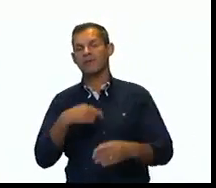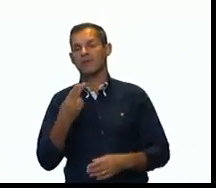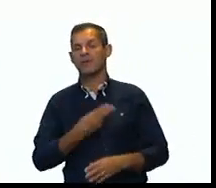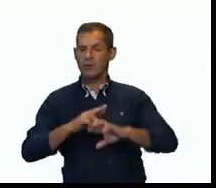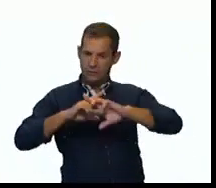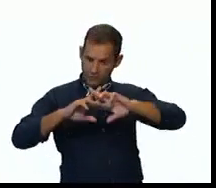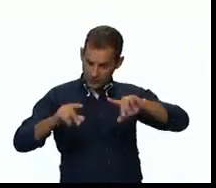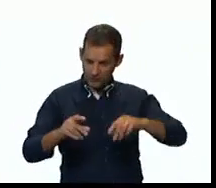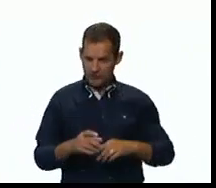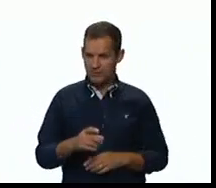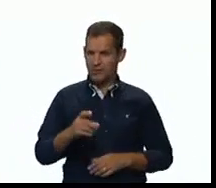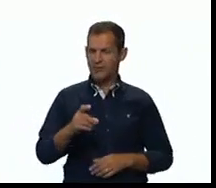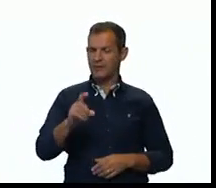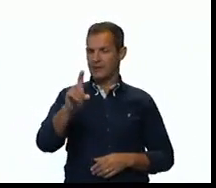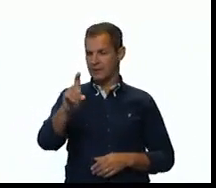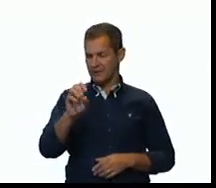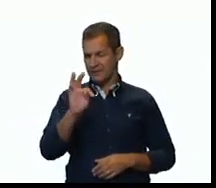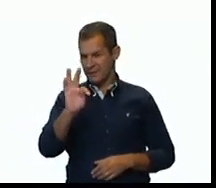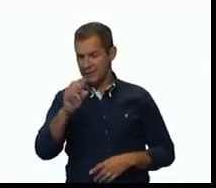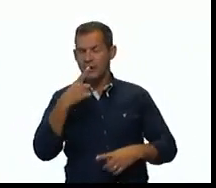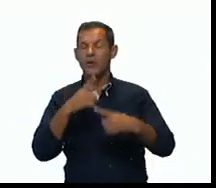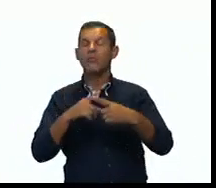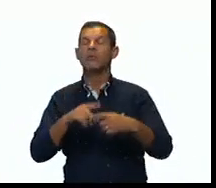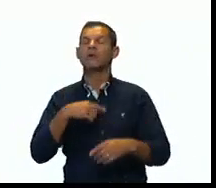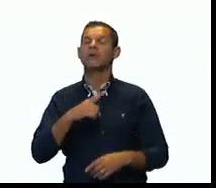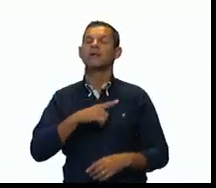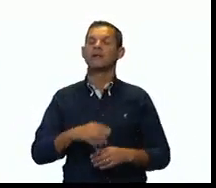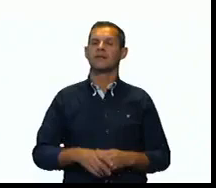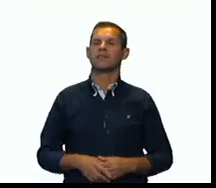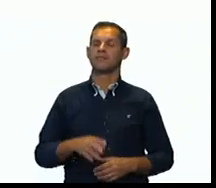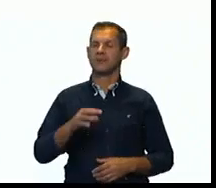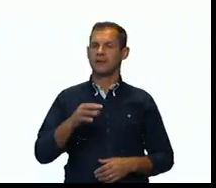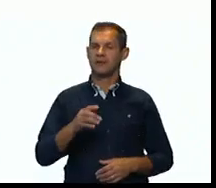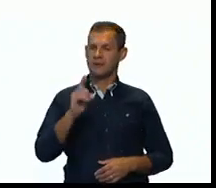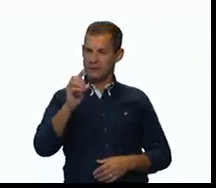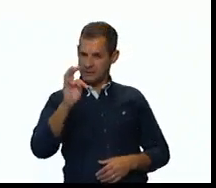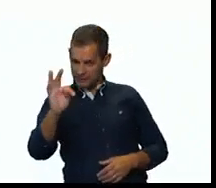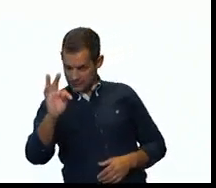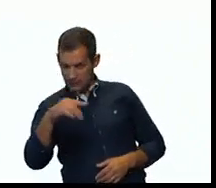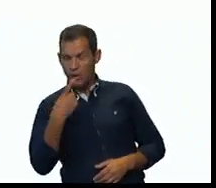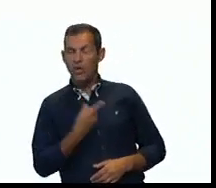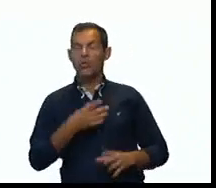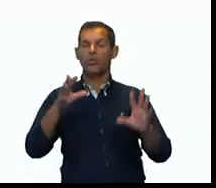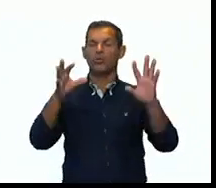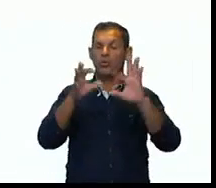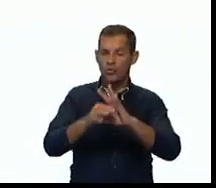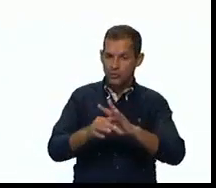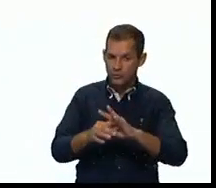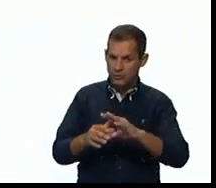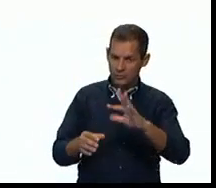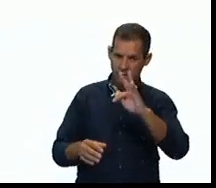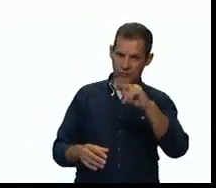nossa variável é t. Por isso que aqui nós temos dt. Como que a gente integra essa